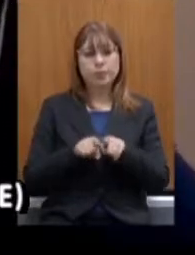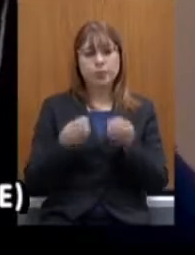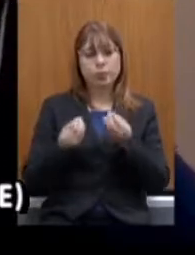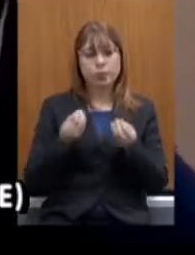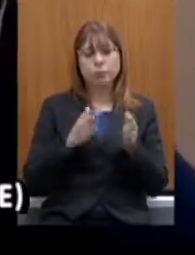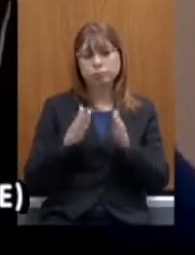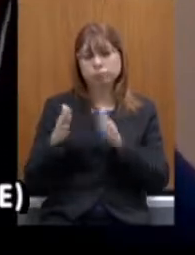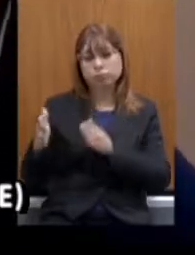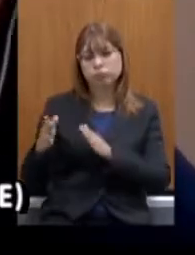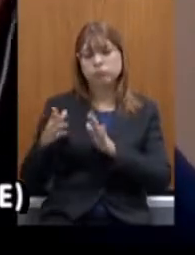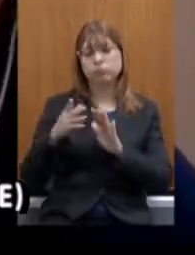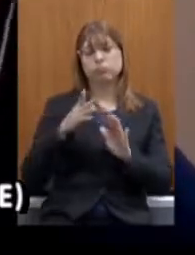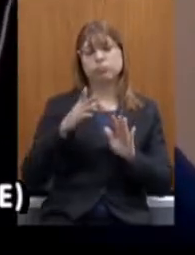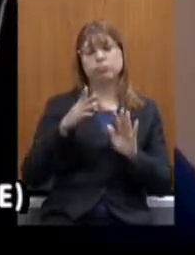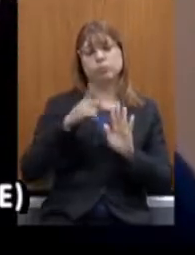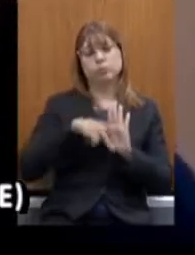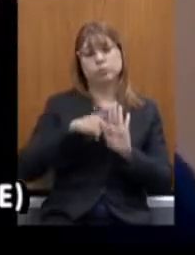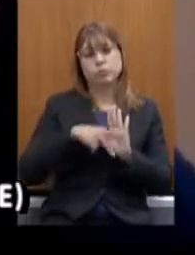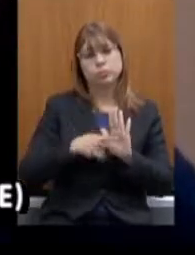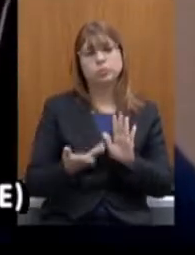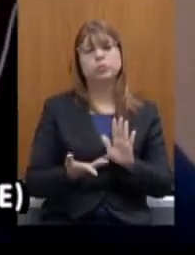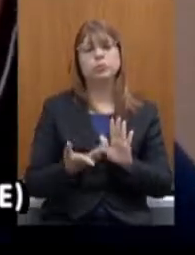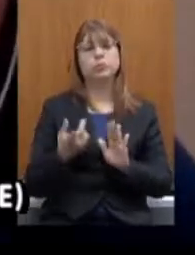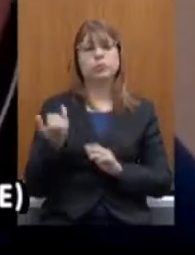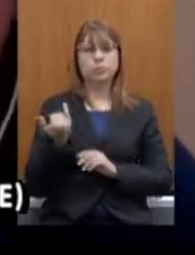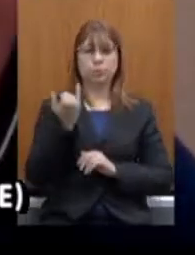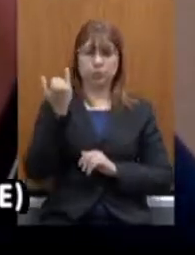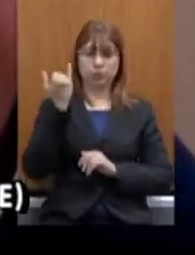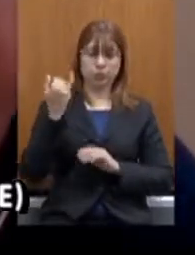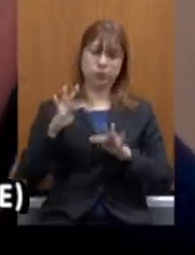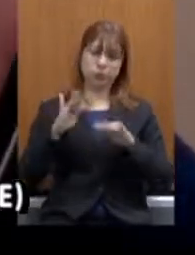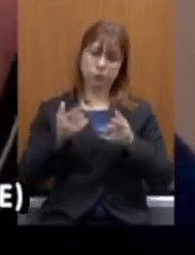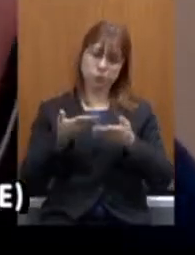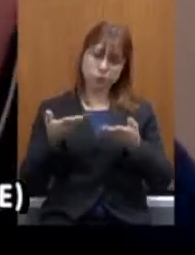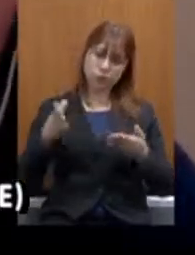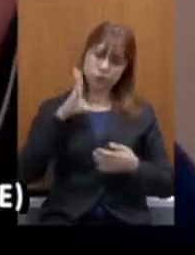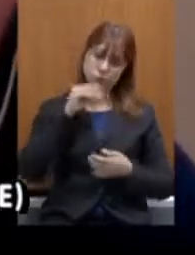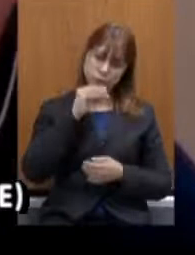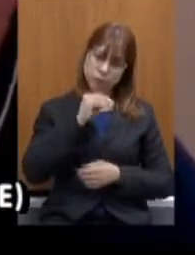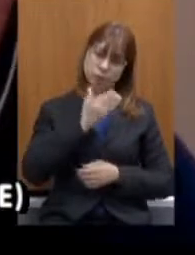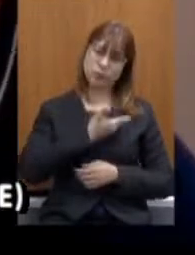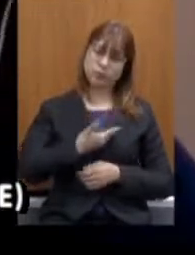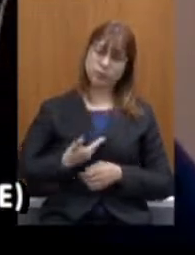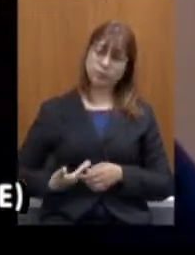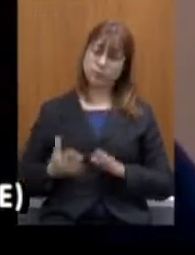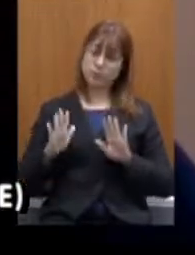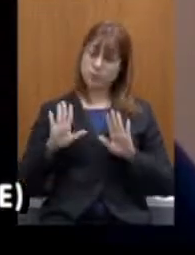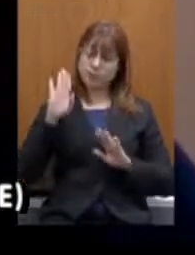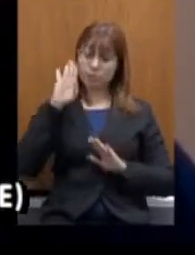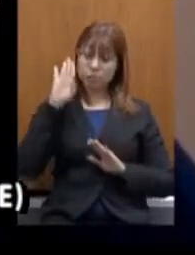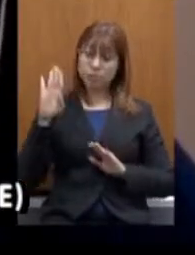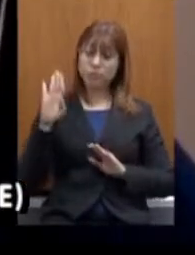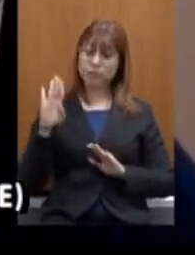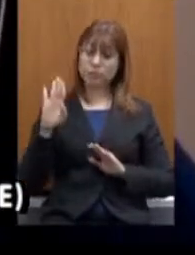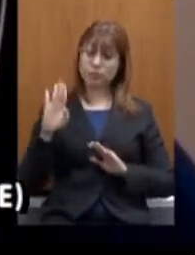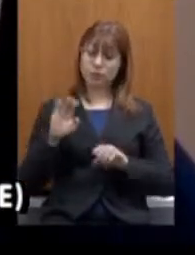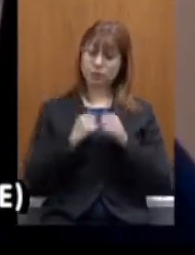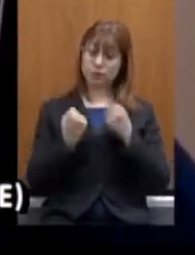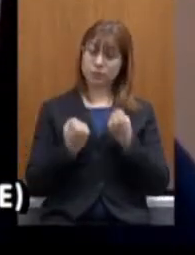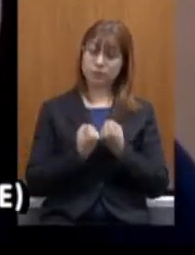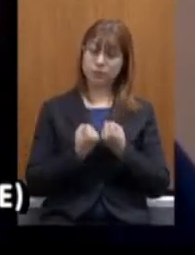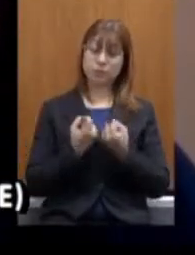trem pode considerar tema vitória vitória dos trabalhadores do estado mas é principalmente gente uma